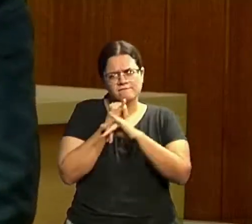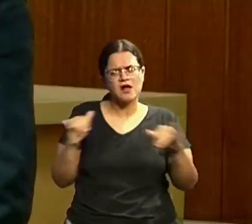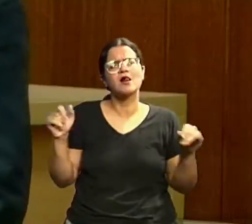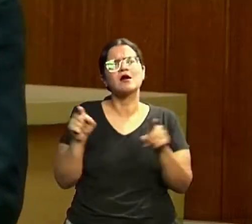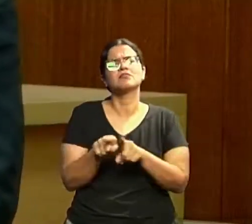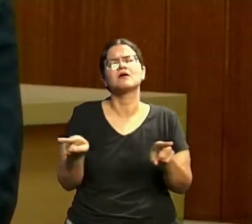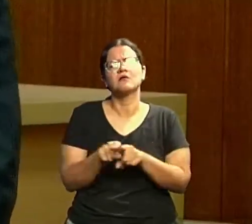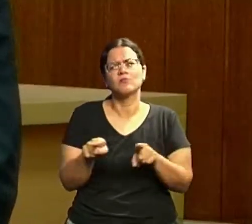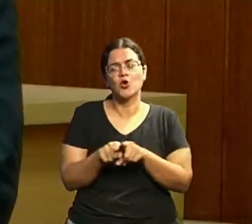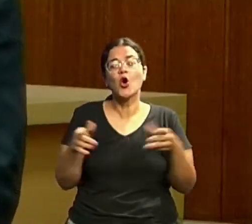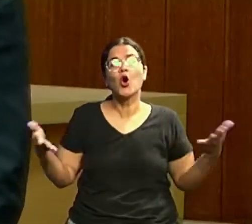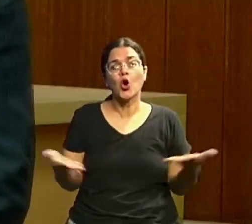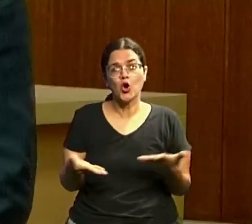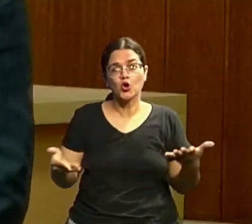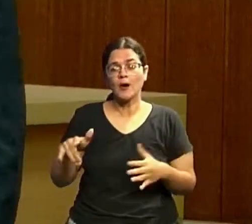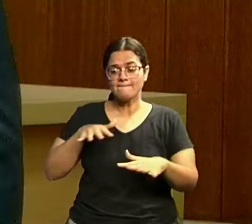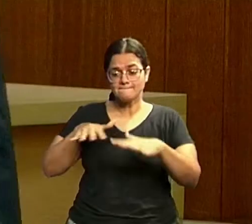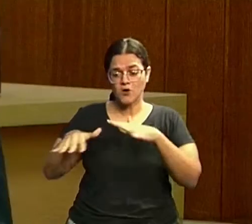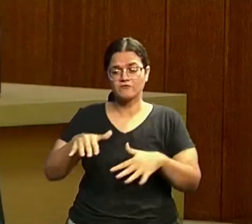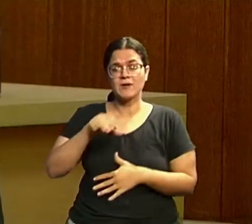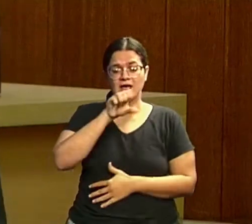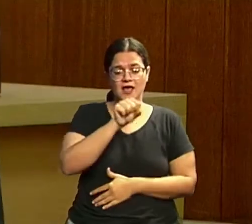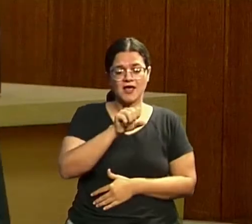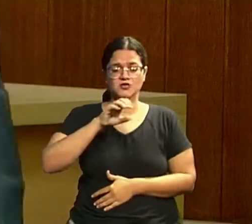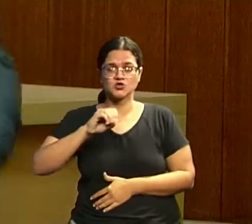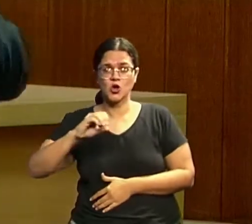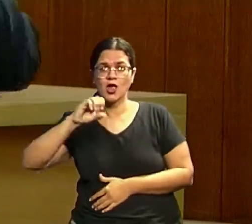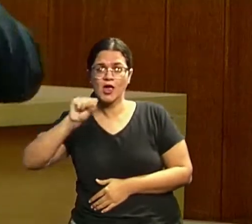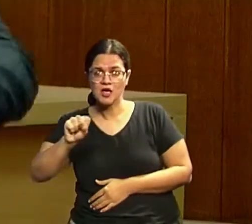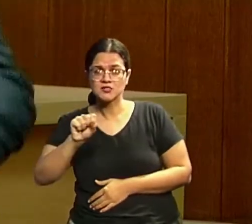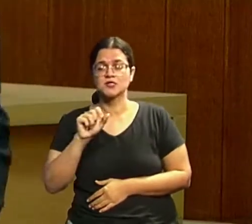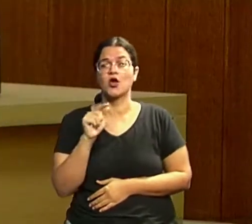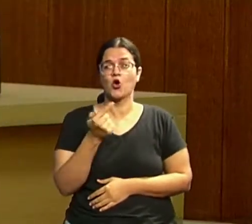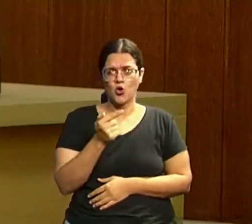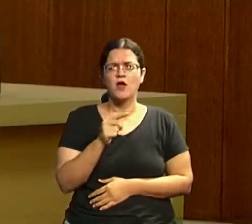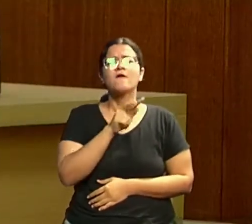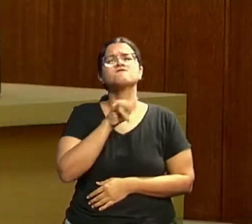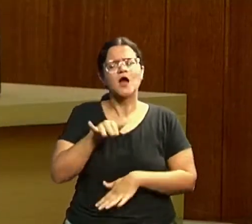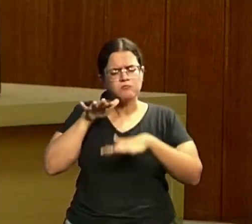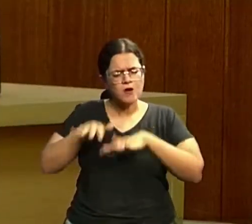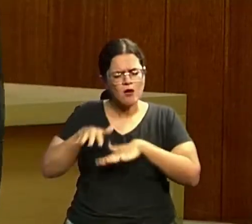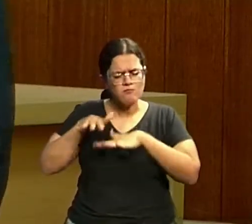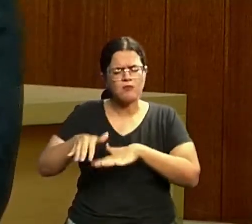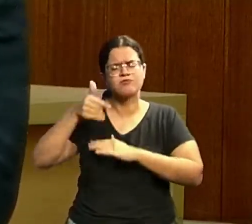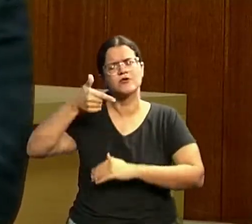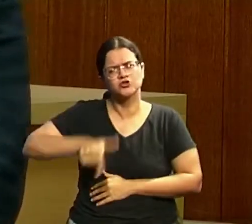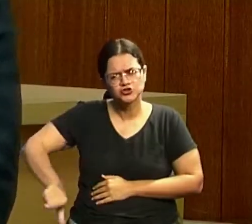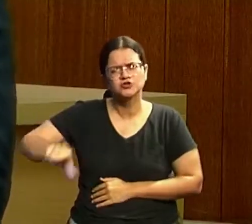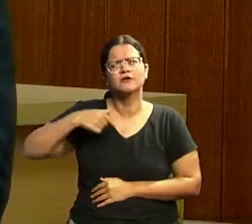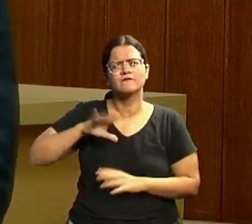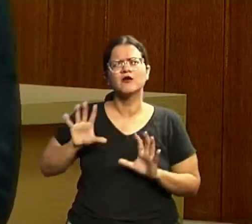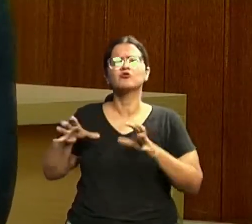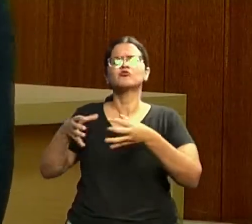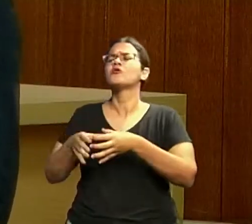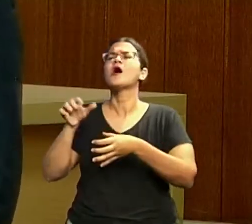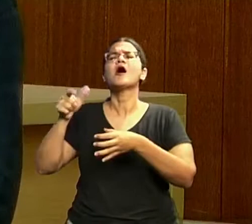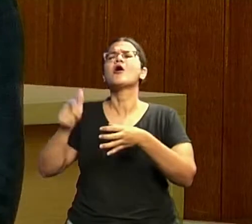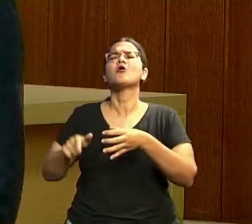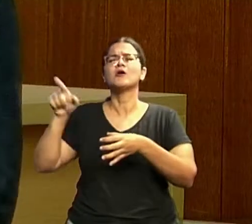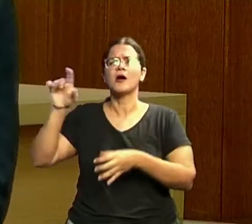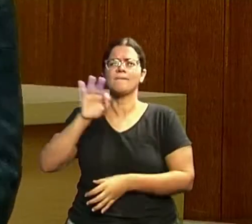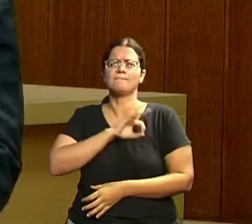reforçar, né, hoje o movimento SOS Goiânia vai fazer mais um protesto, né, vai concentrar